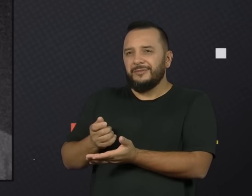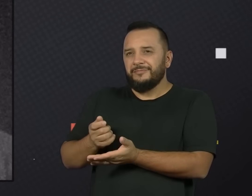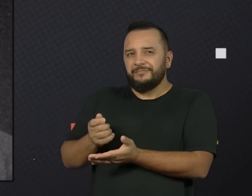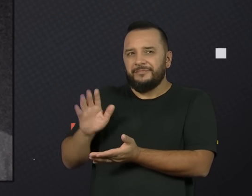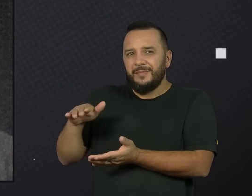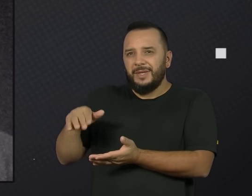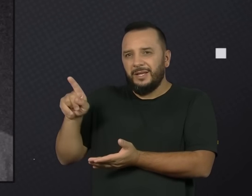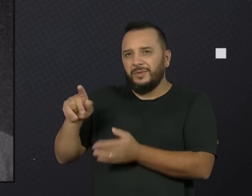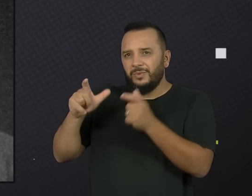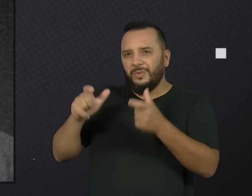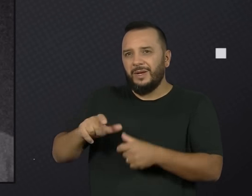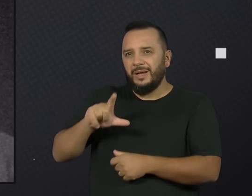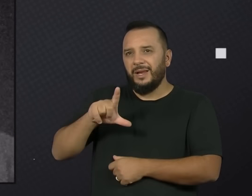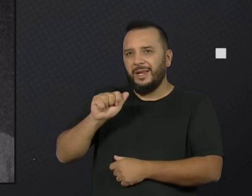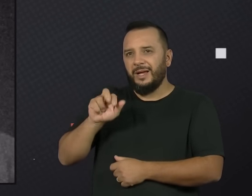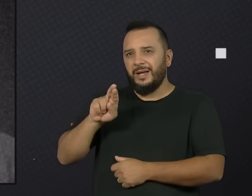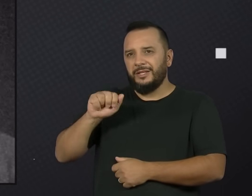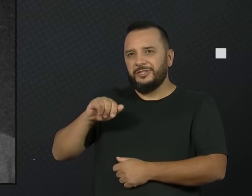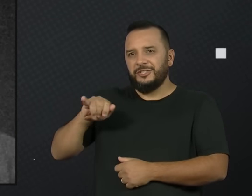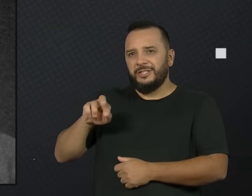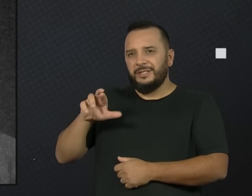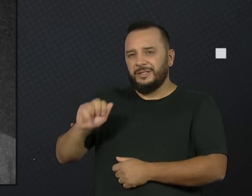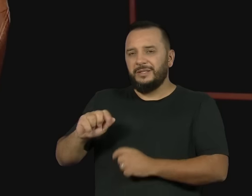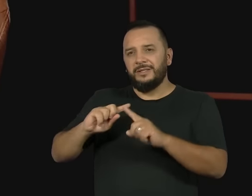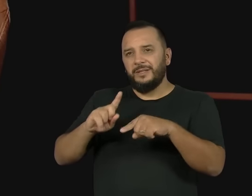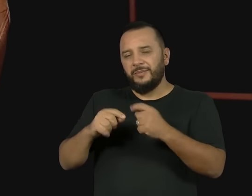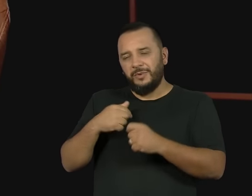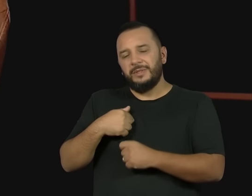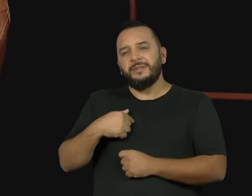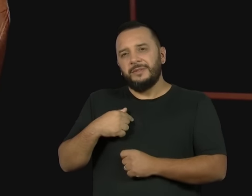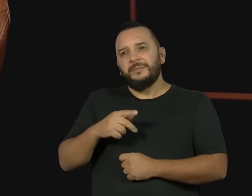o presidente do Brasil brigou com o Lage